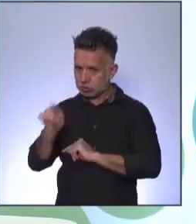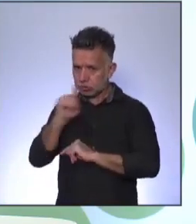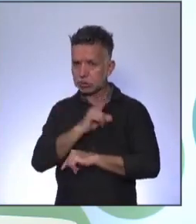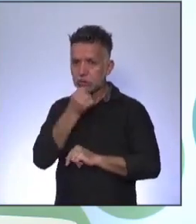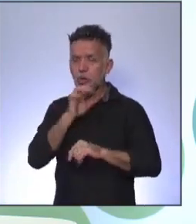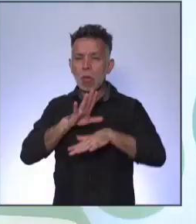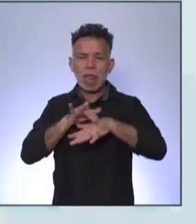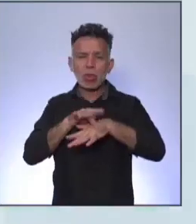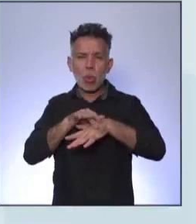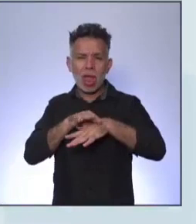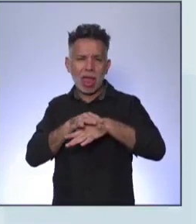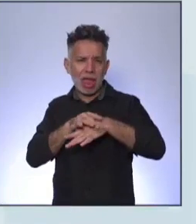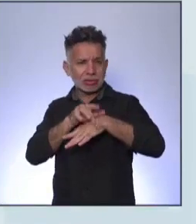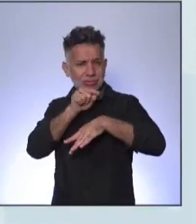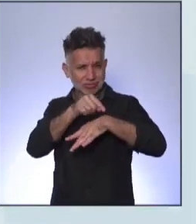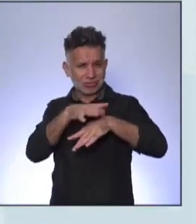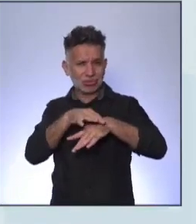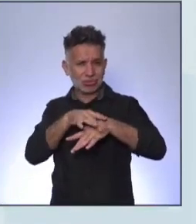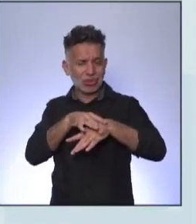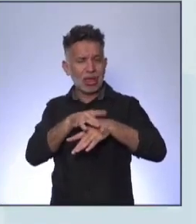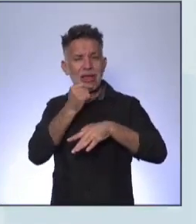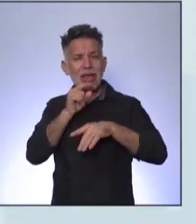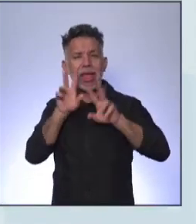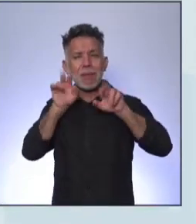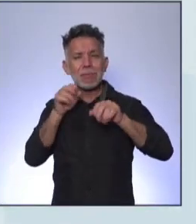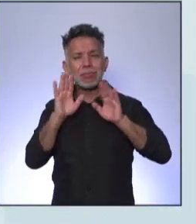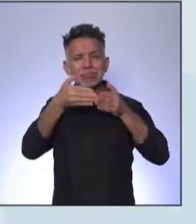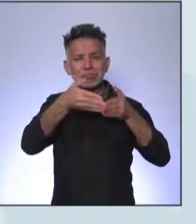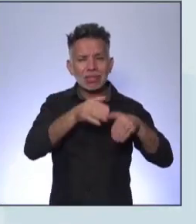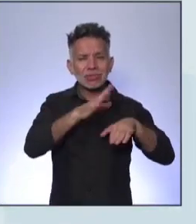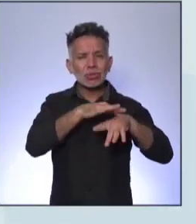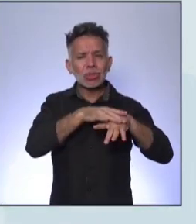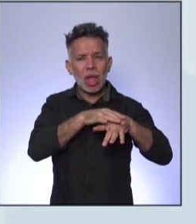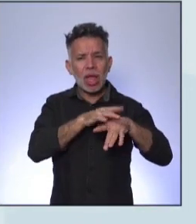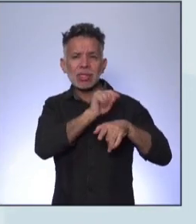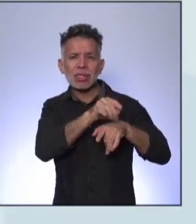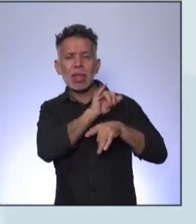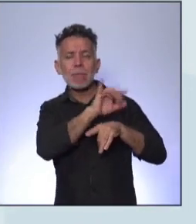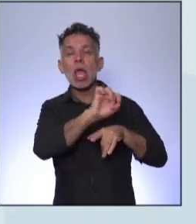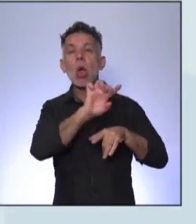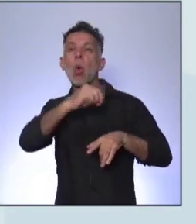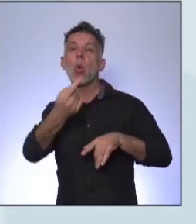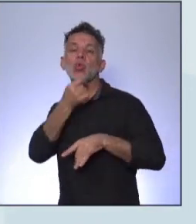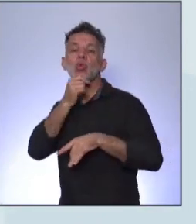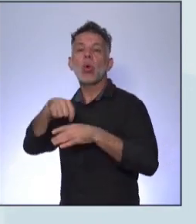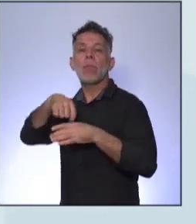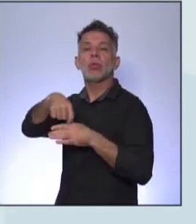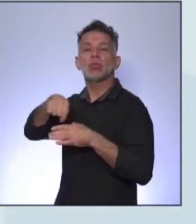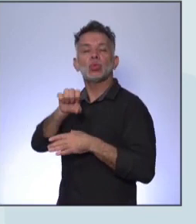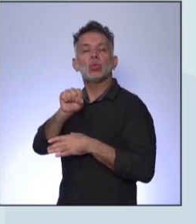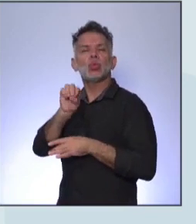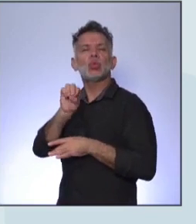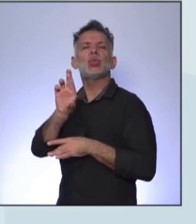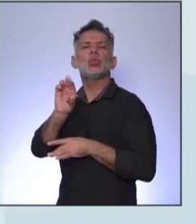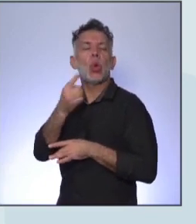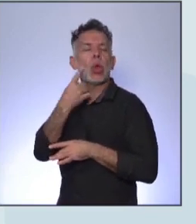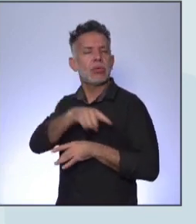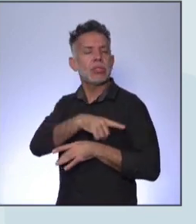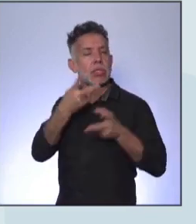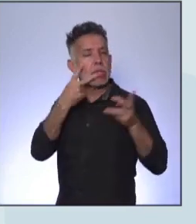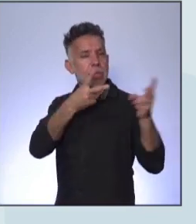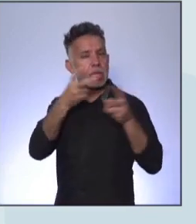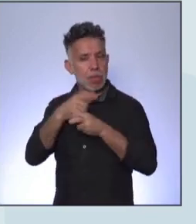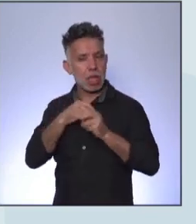sobre a doença, né? O texto falava mais da doença da Bia ou sobre o soro, né? Vocês separaram que na estrutura